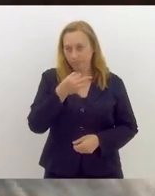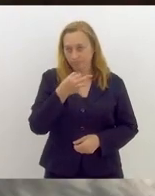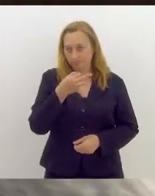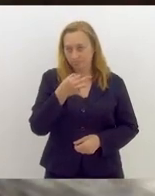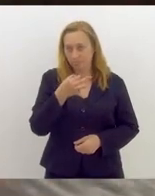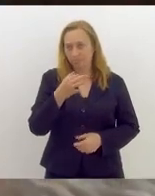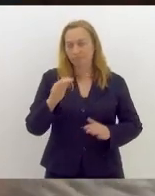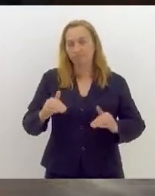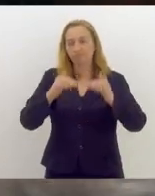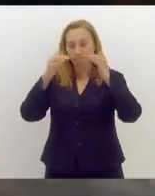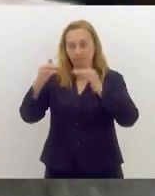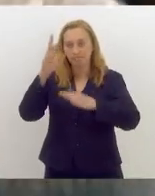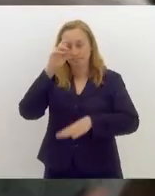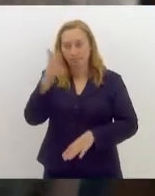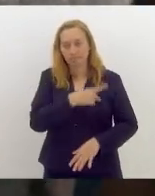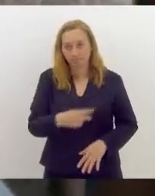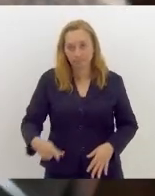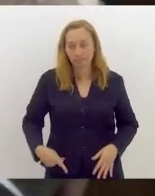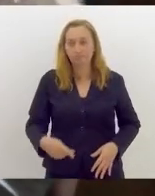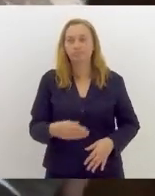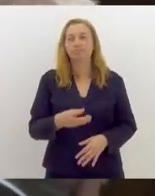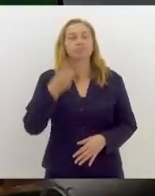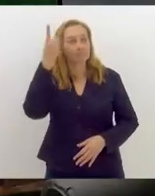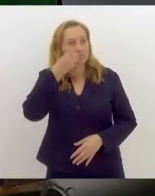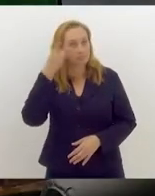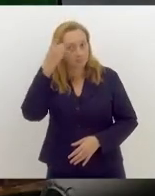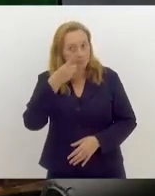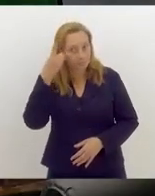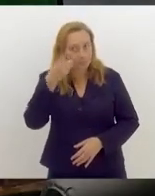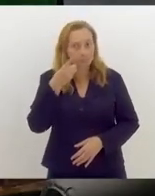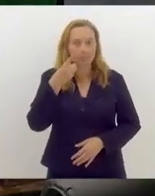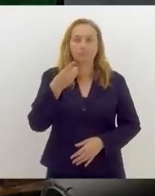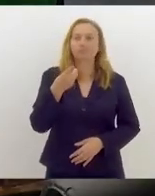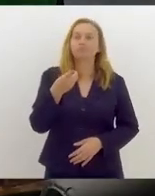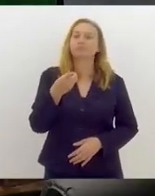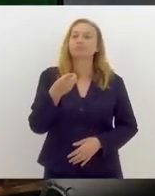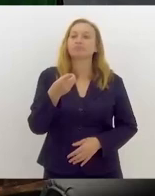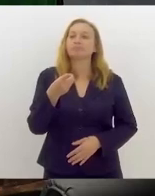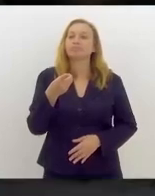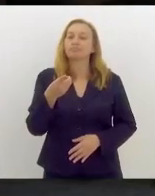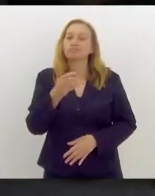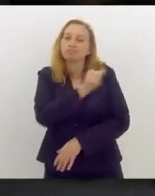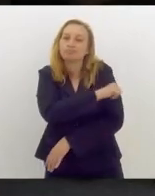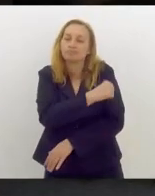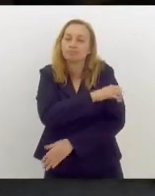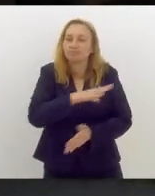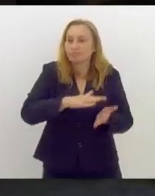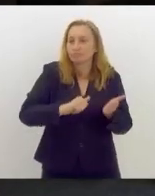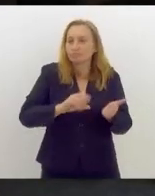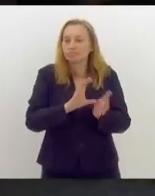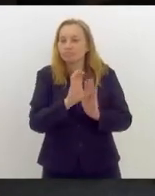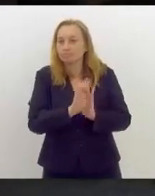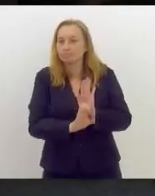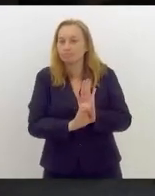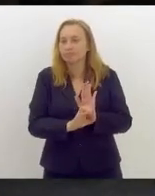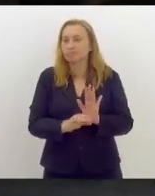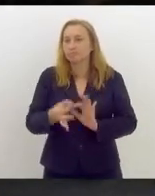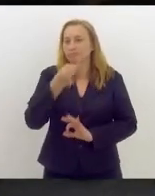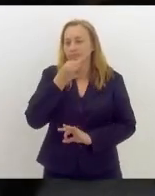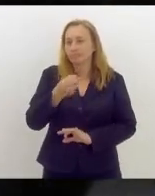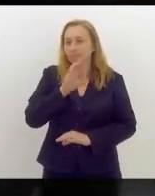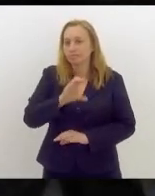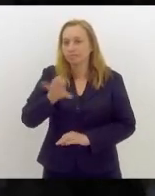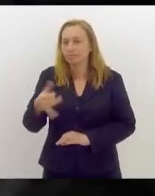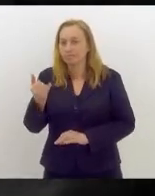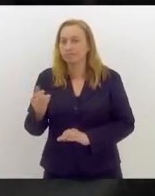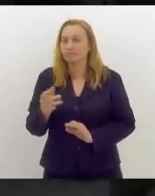pediu o visto que a deputado enfermeira Rejane retirou a emenda o parecer da ccj no